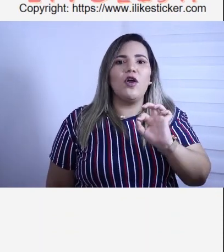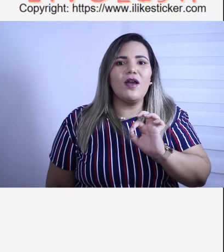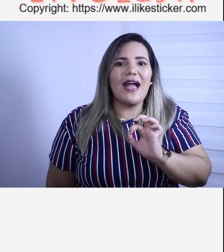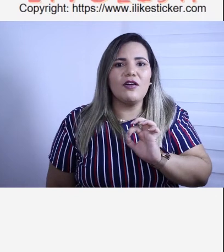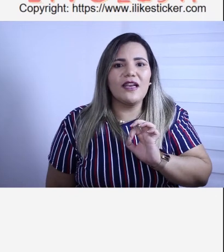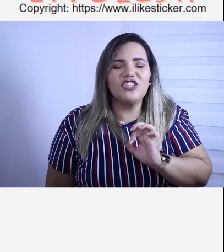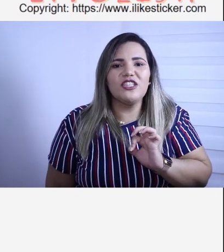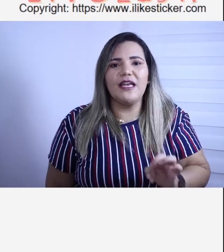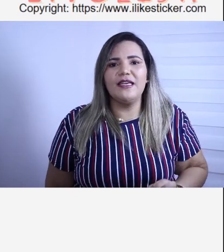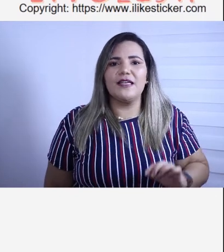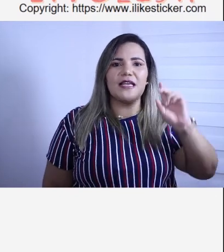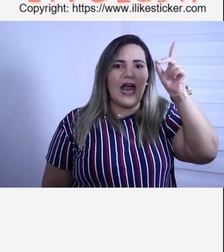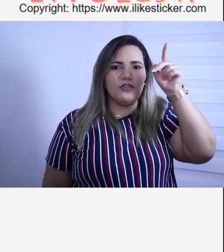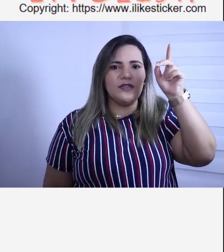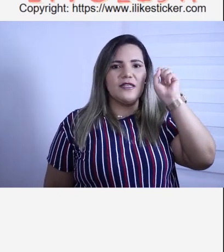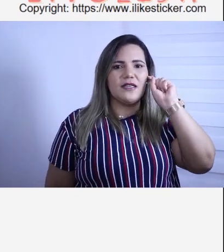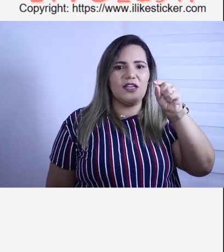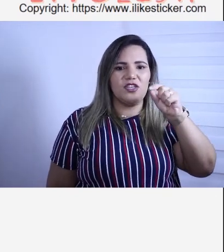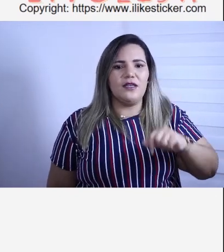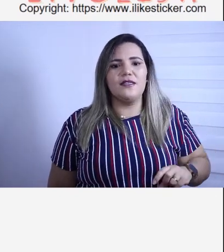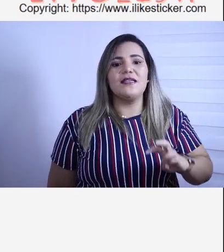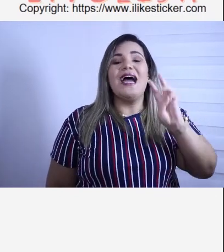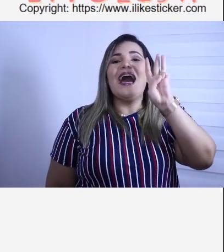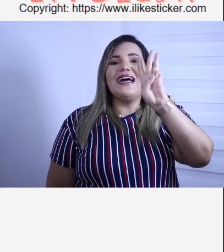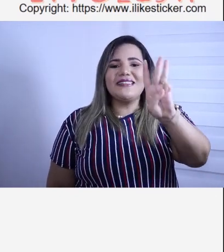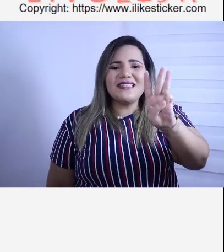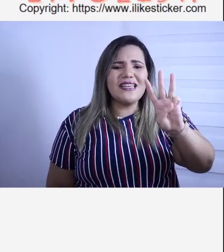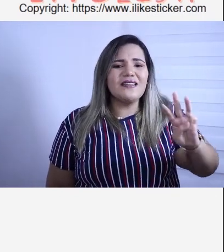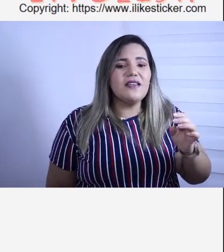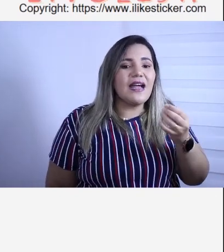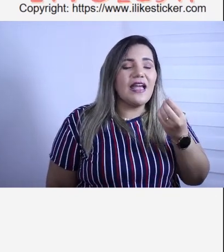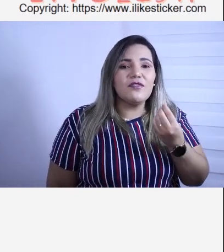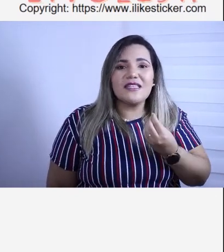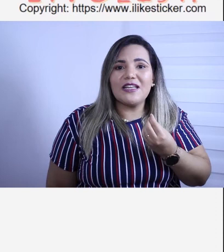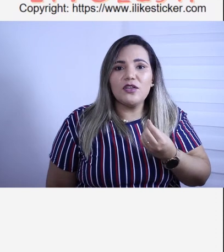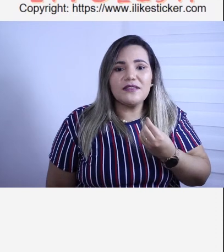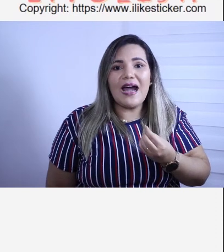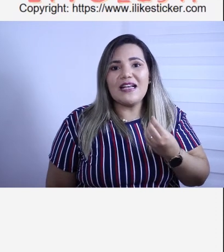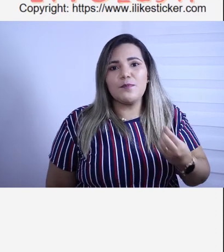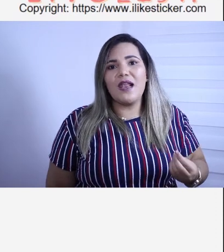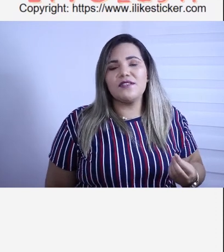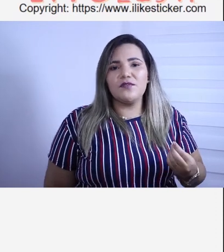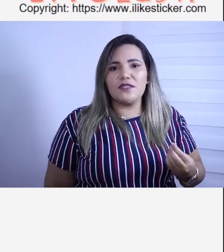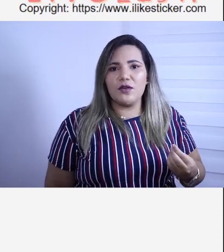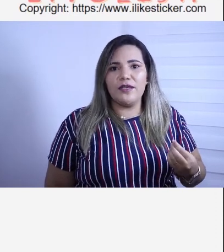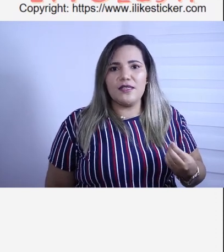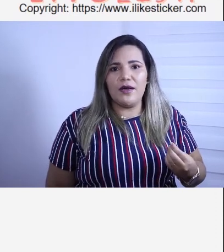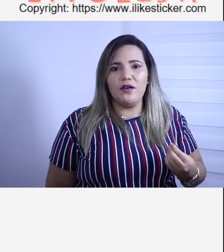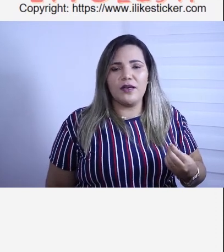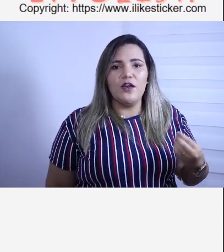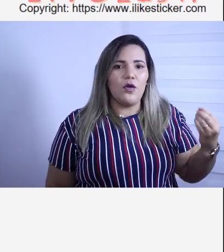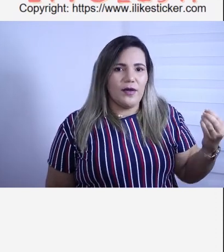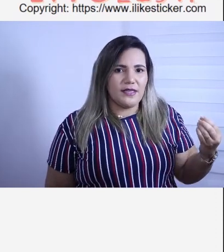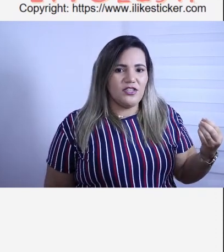e vamos colocar agora a legenda em inglês áudio inglês legenda em inglês a terceira dica é você anotar as palavras que você